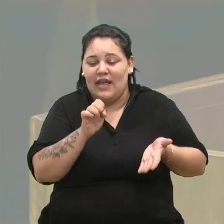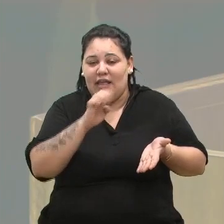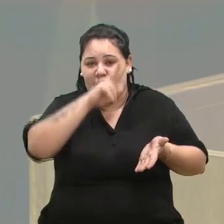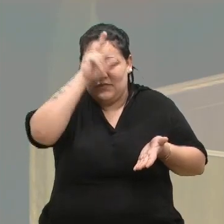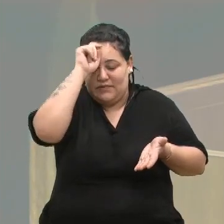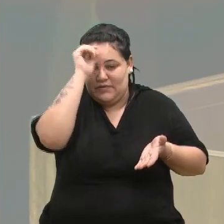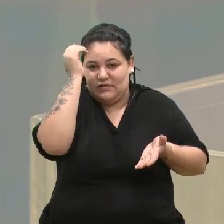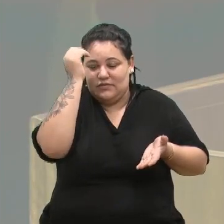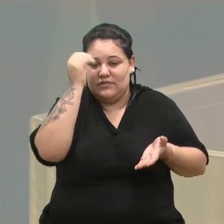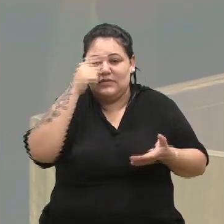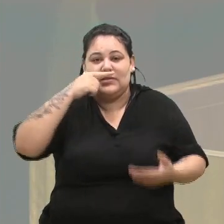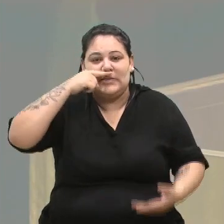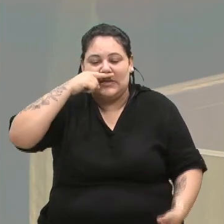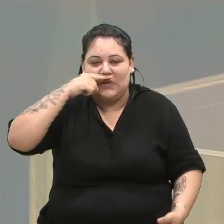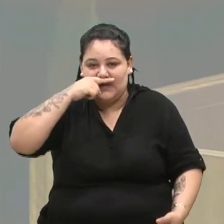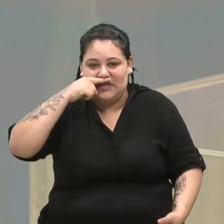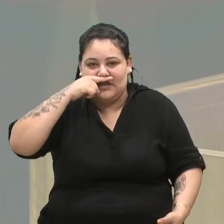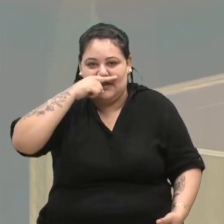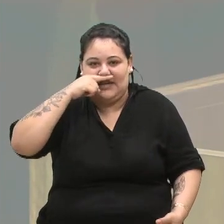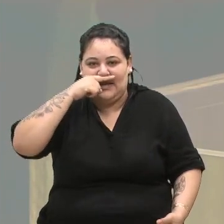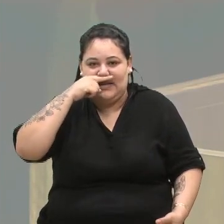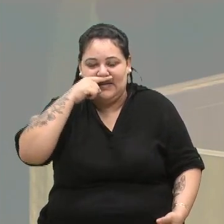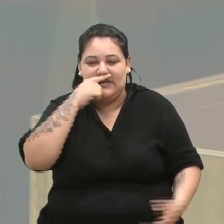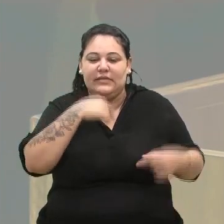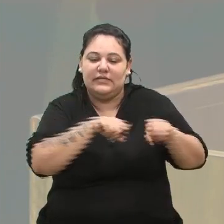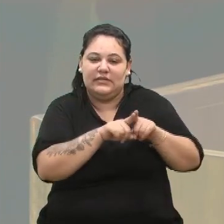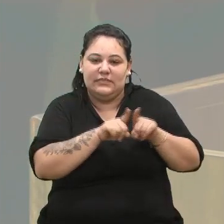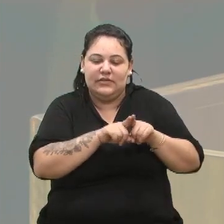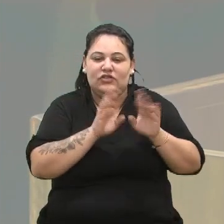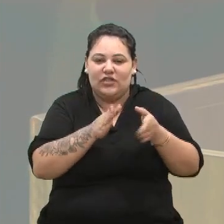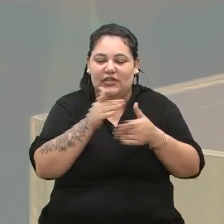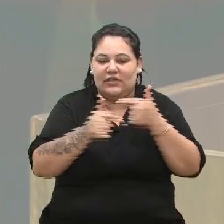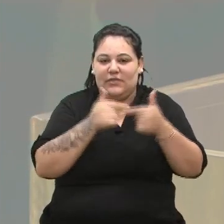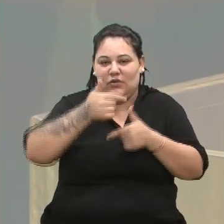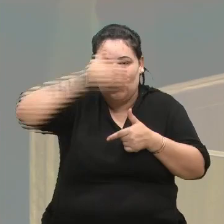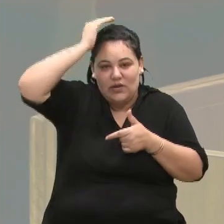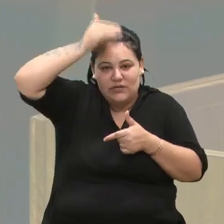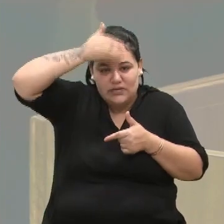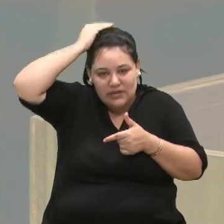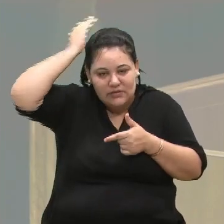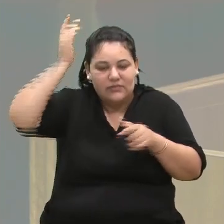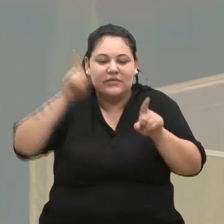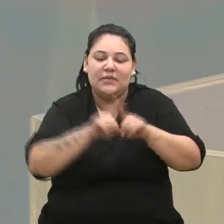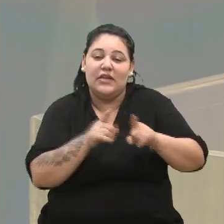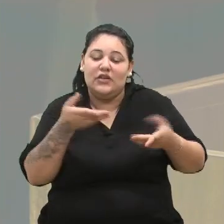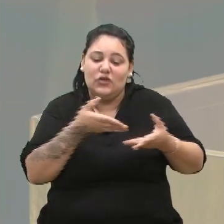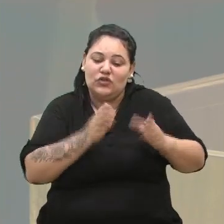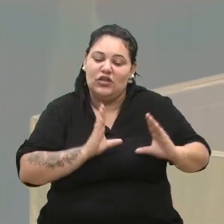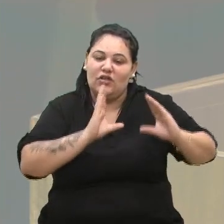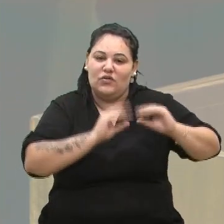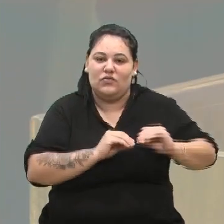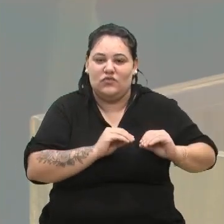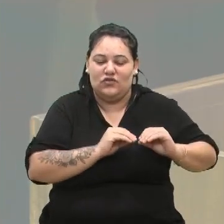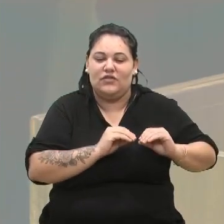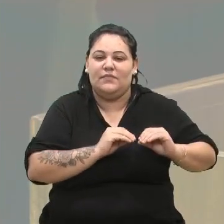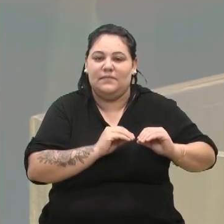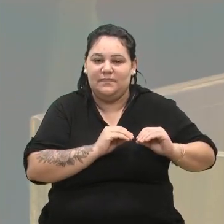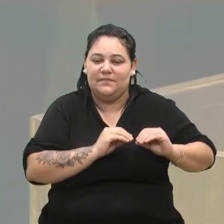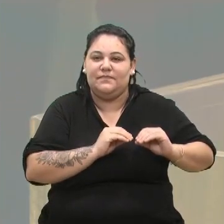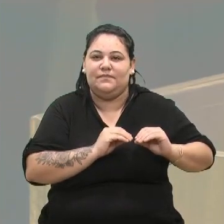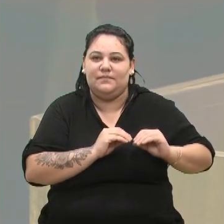Sartori, ele foi chefe de gabinete do prefeito Alceu Barbosa Velho, e hoje à noite ele estará